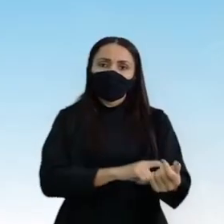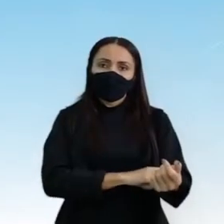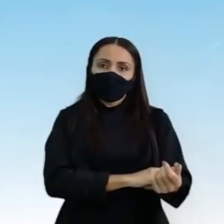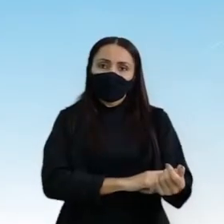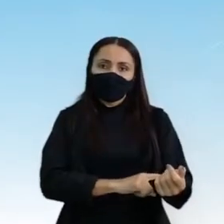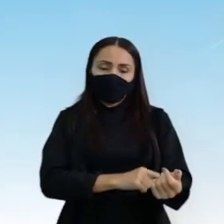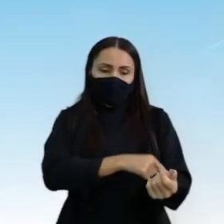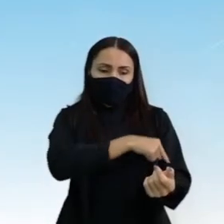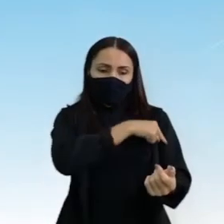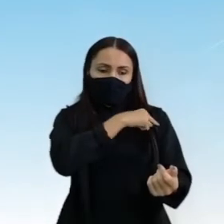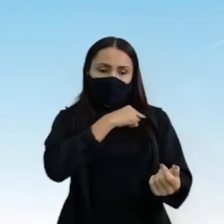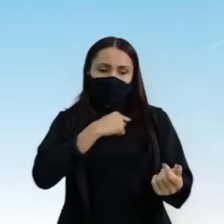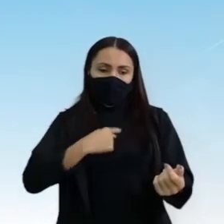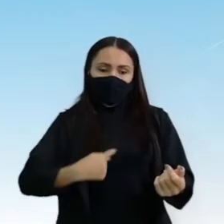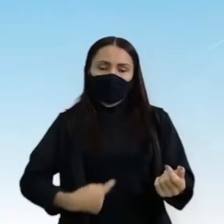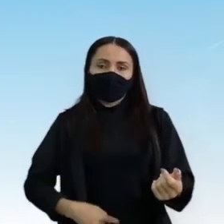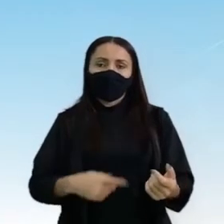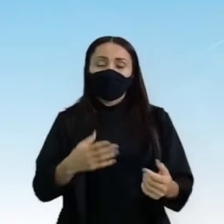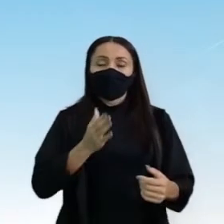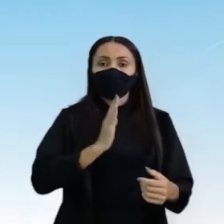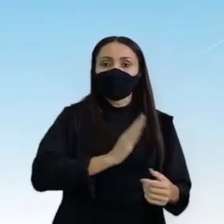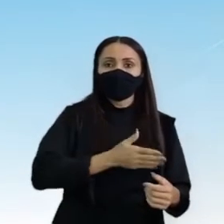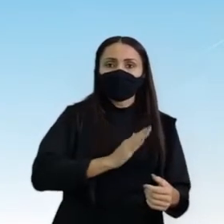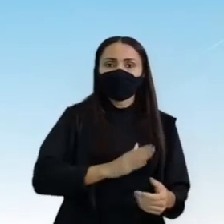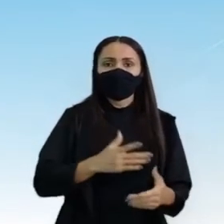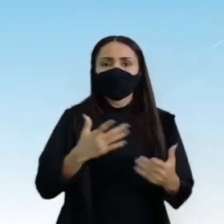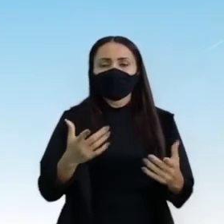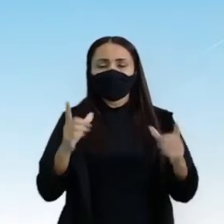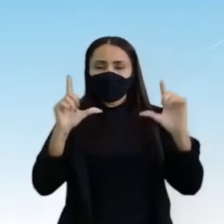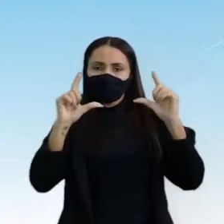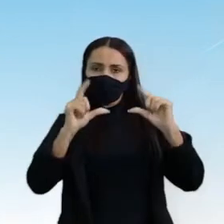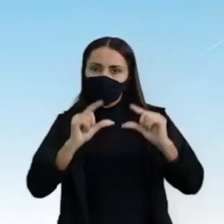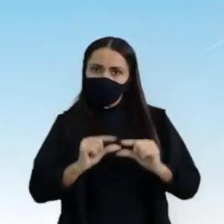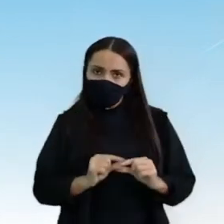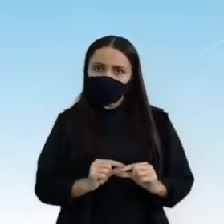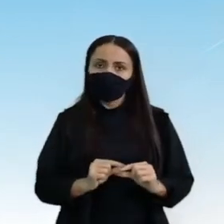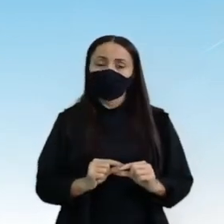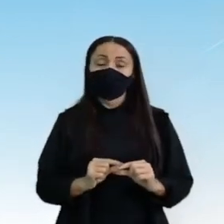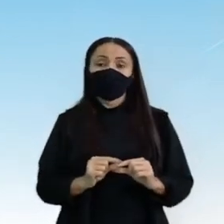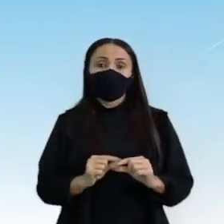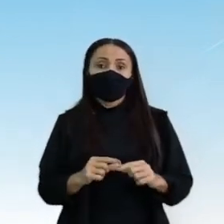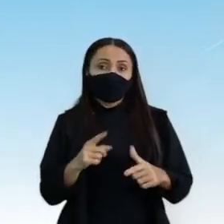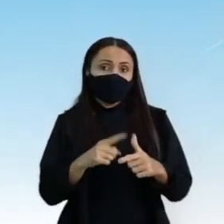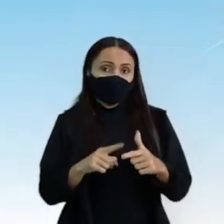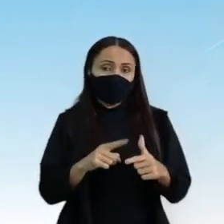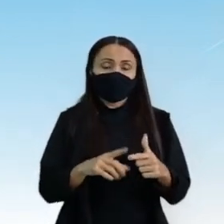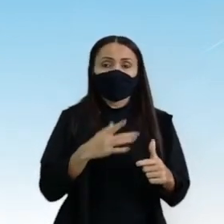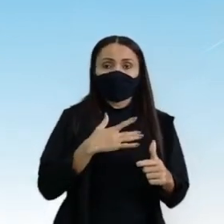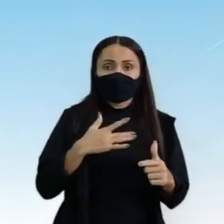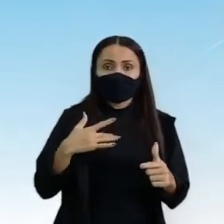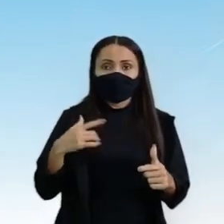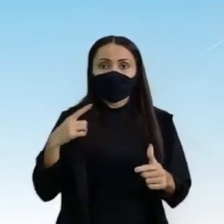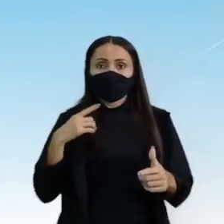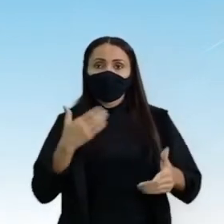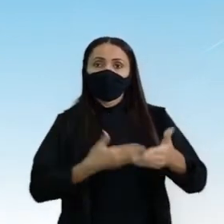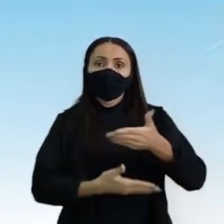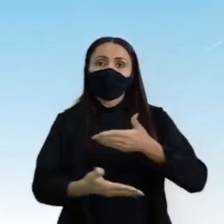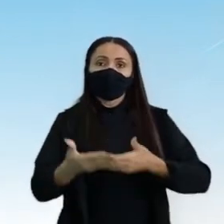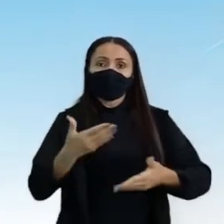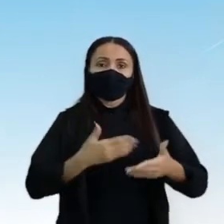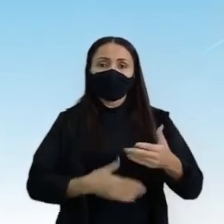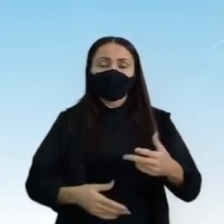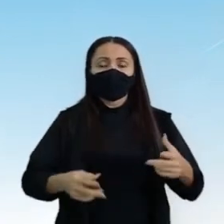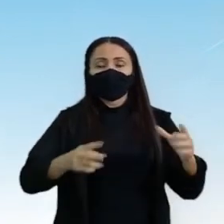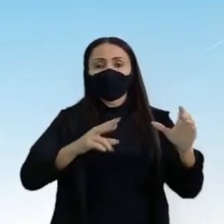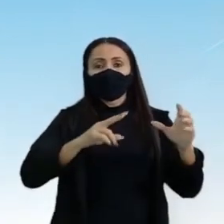venosos, para ter problemas de coração, vai ser bem reduzido. Porque você sabe que esses problemas de saúde também estão relacionados à predisposição